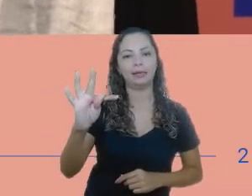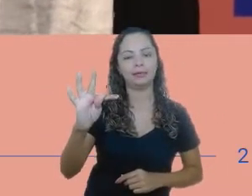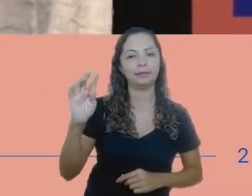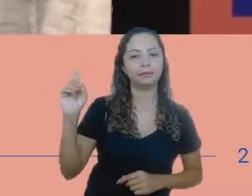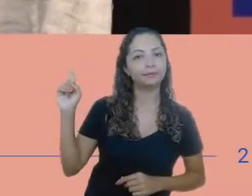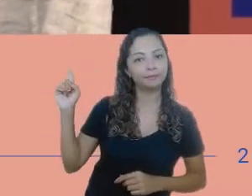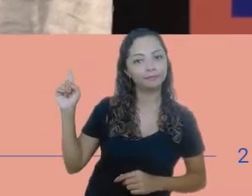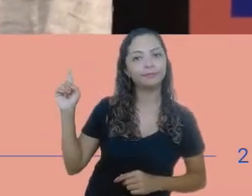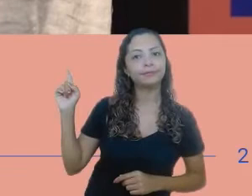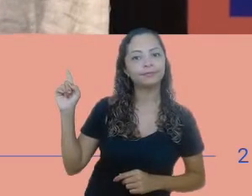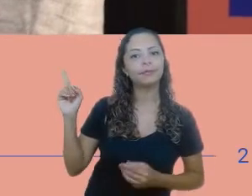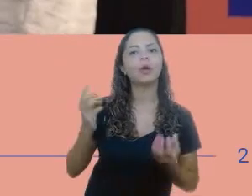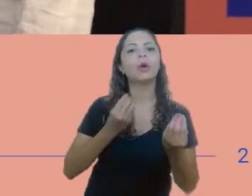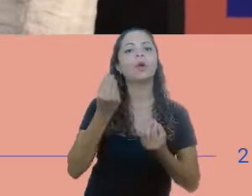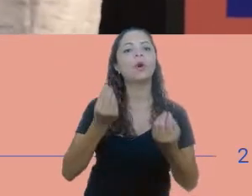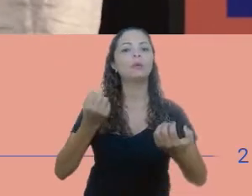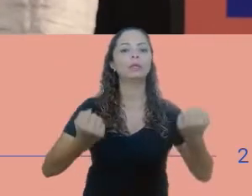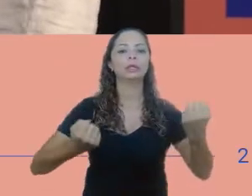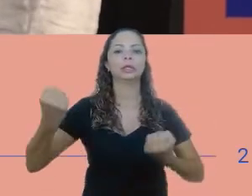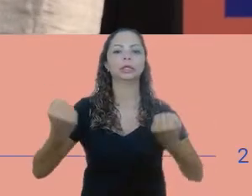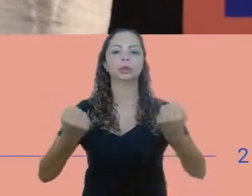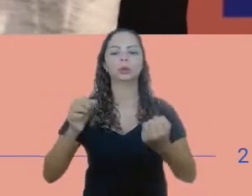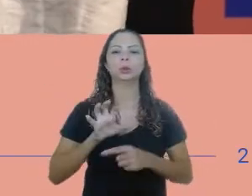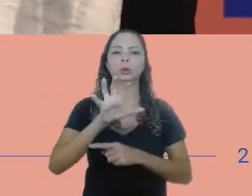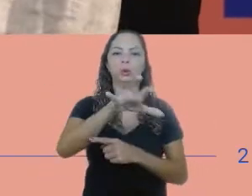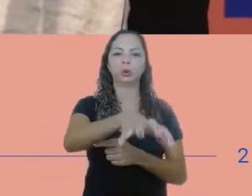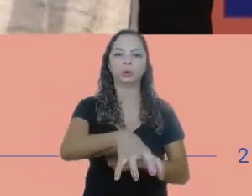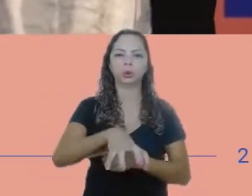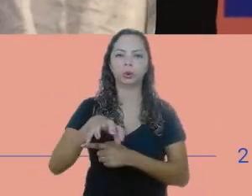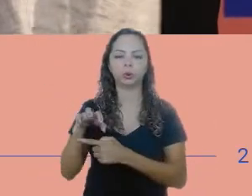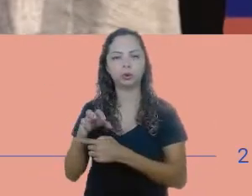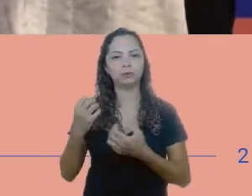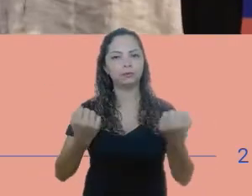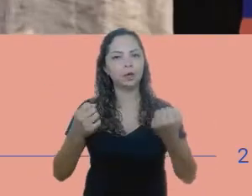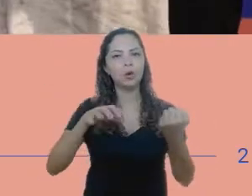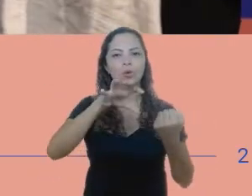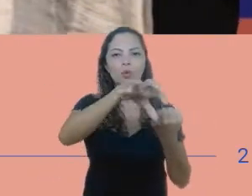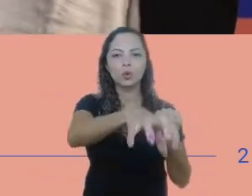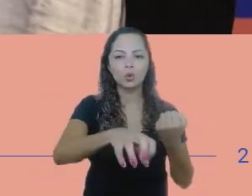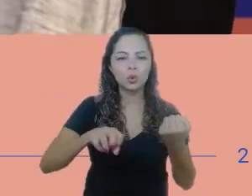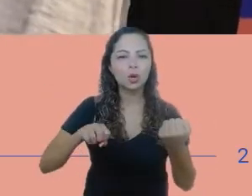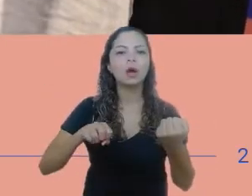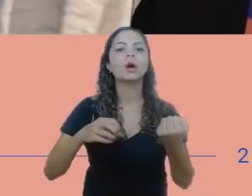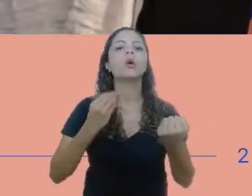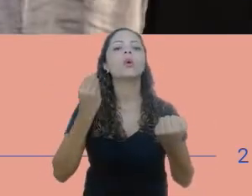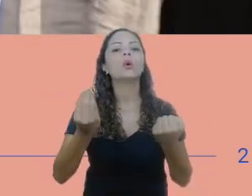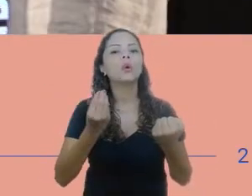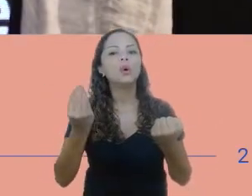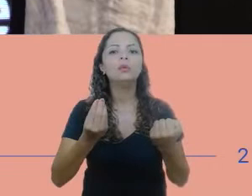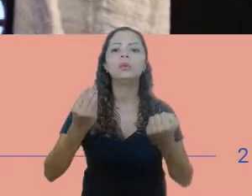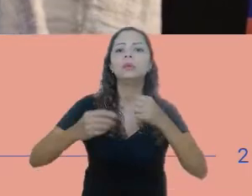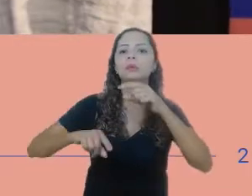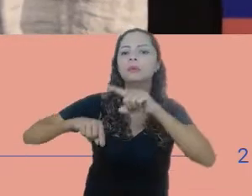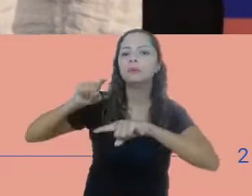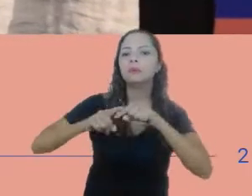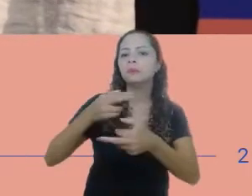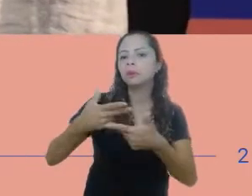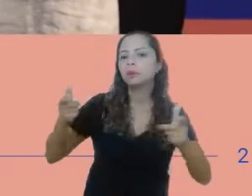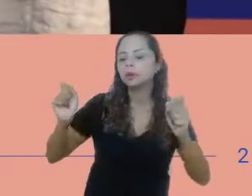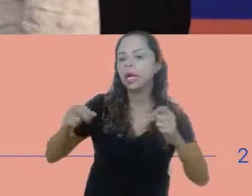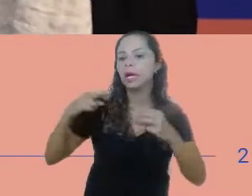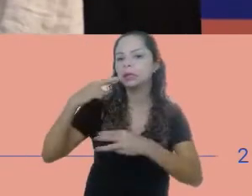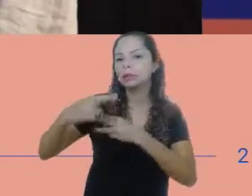tratores produtos que pudessem ser consertados remanufaturados devido ao fato de que